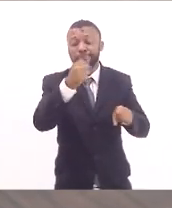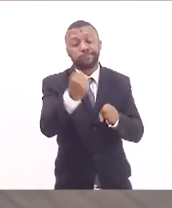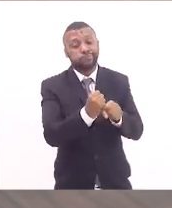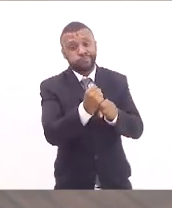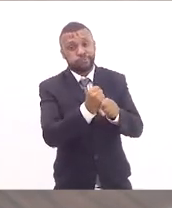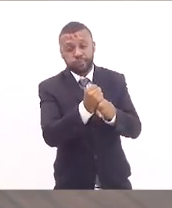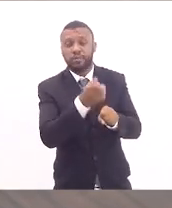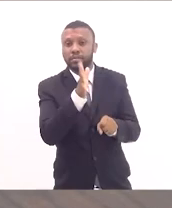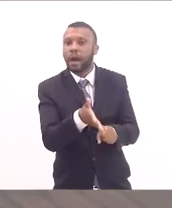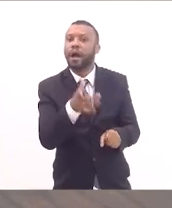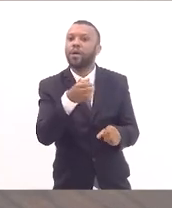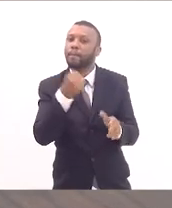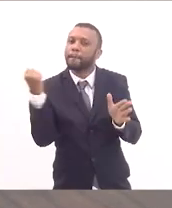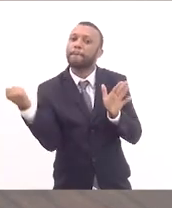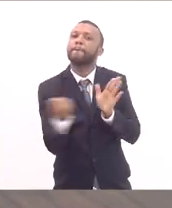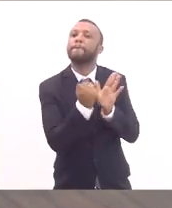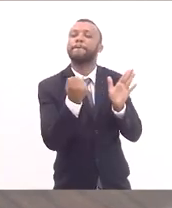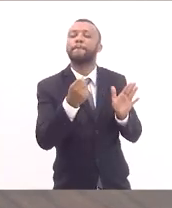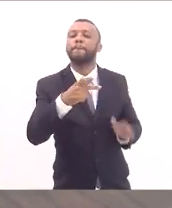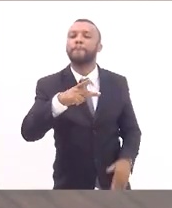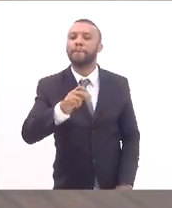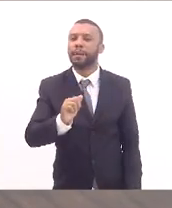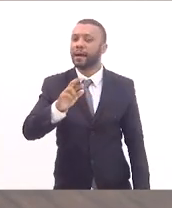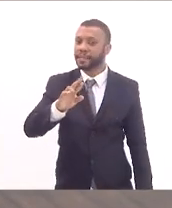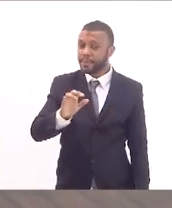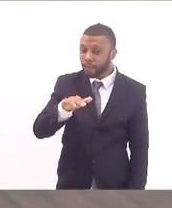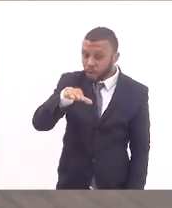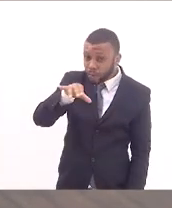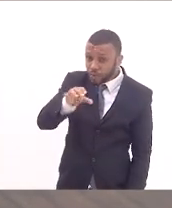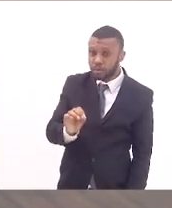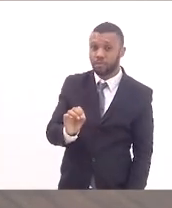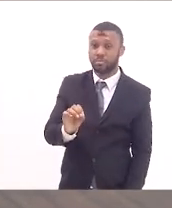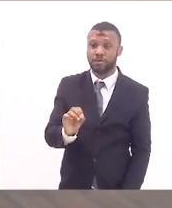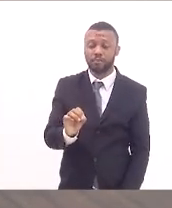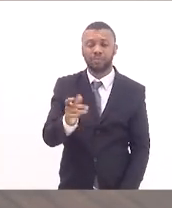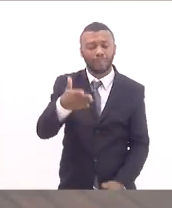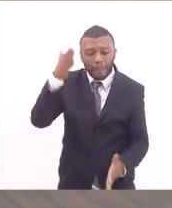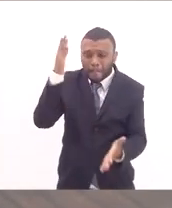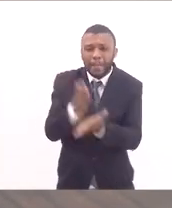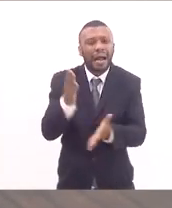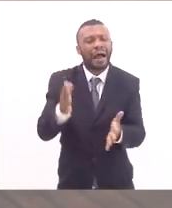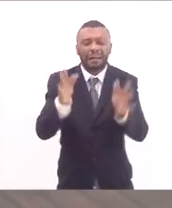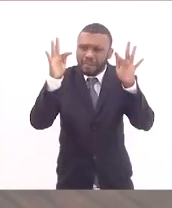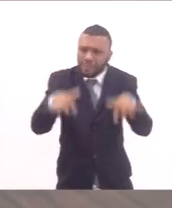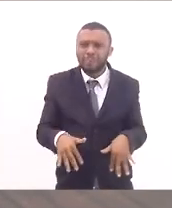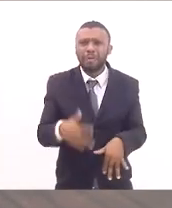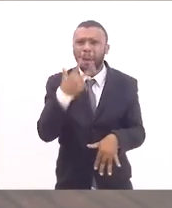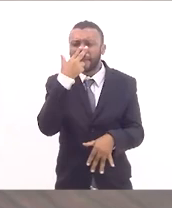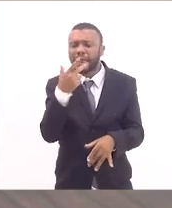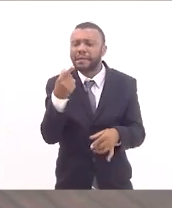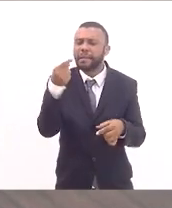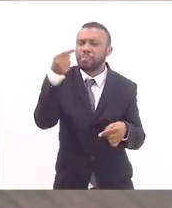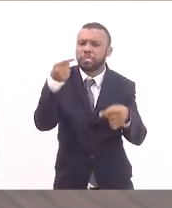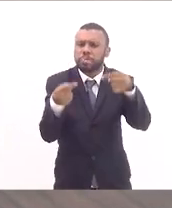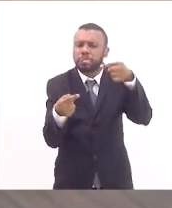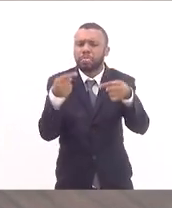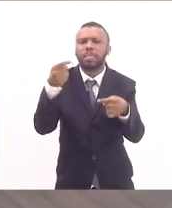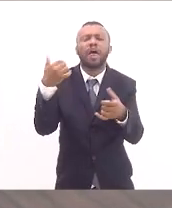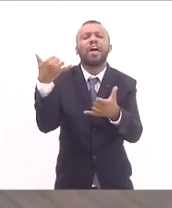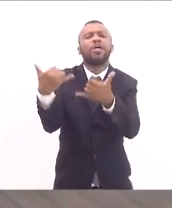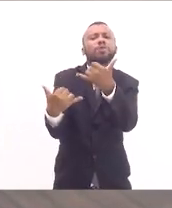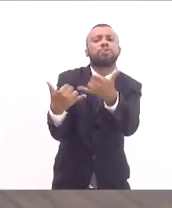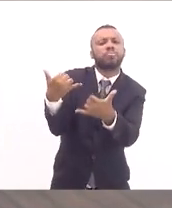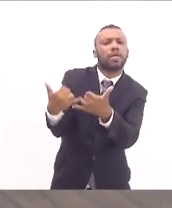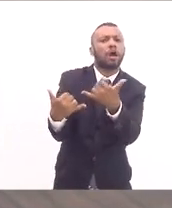já era o patrimônio tombado Isso é uma vergonha você tem que parar isso tem que acabar está aparecendo mais joguinho jogatina política